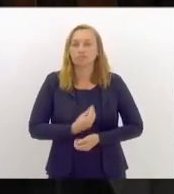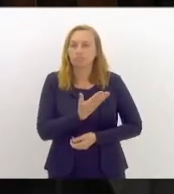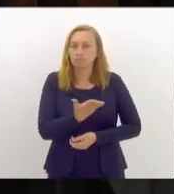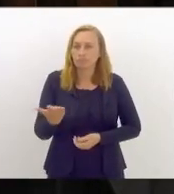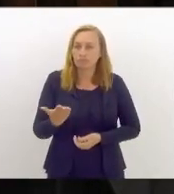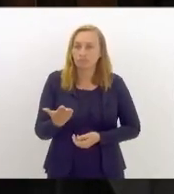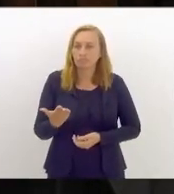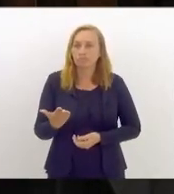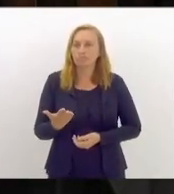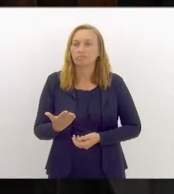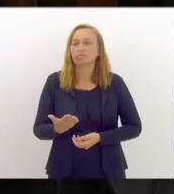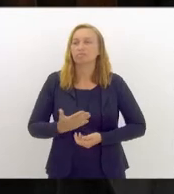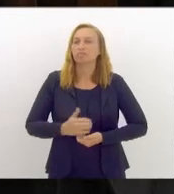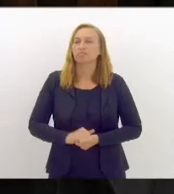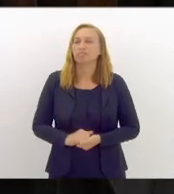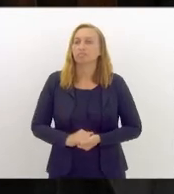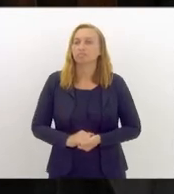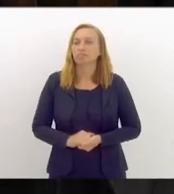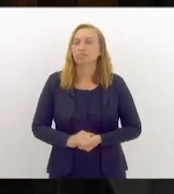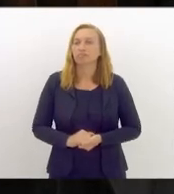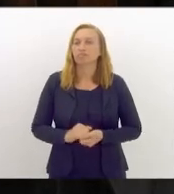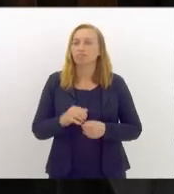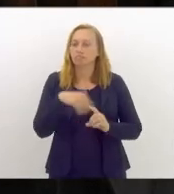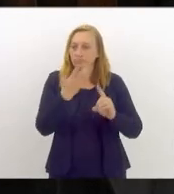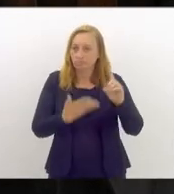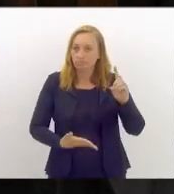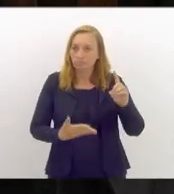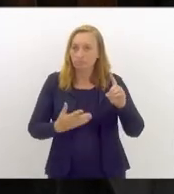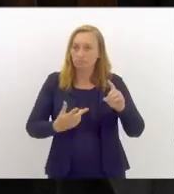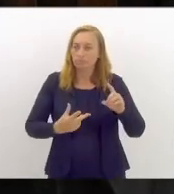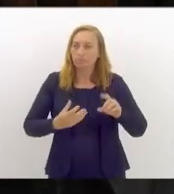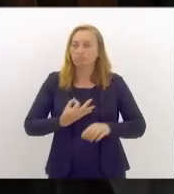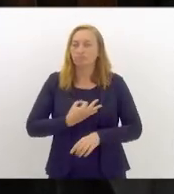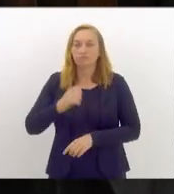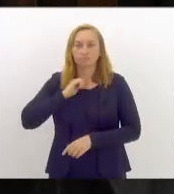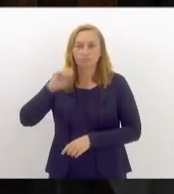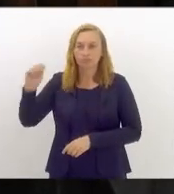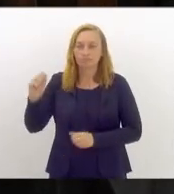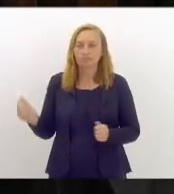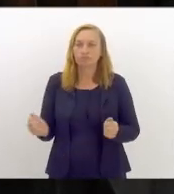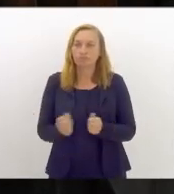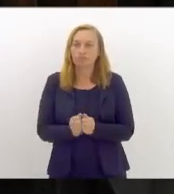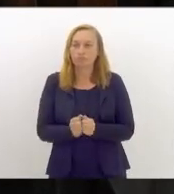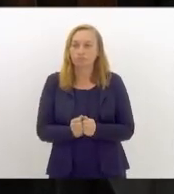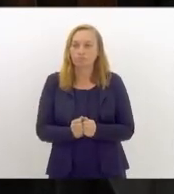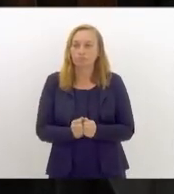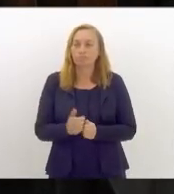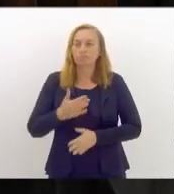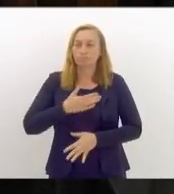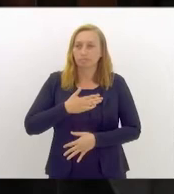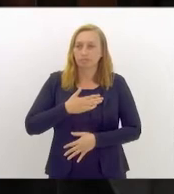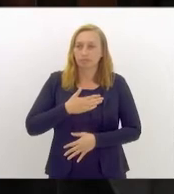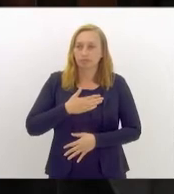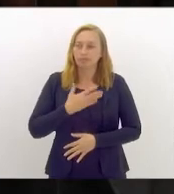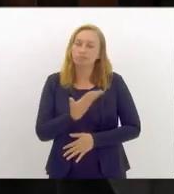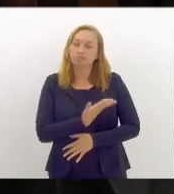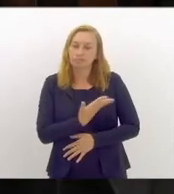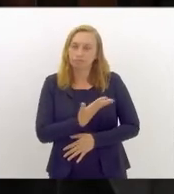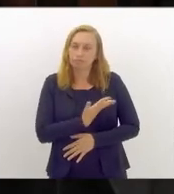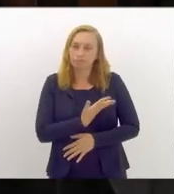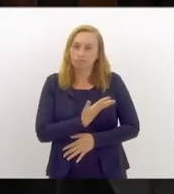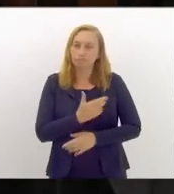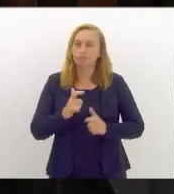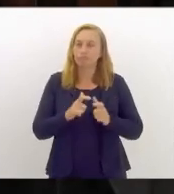a Brilhante de maneira Sublime a essa sessão solene te entrega conjunta da medalha Tiradentes concedida a mim e ao meu colega